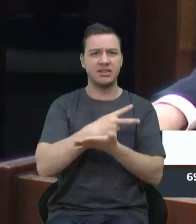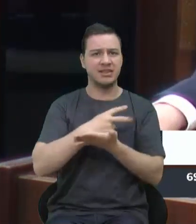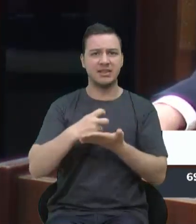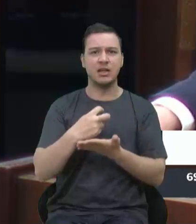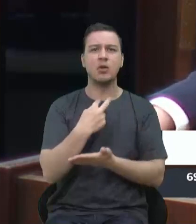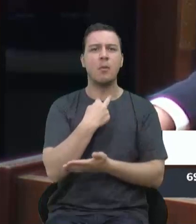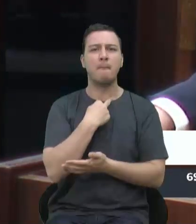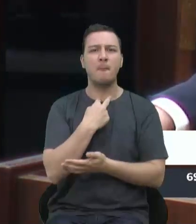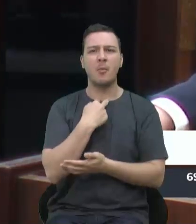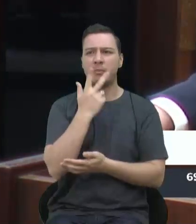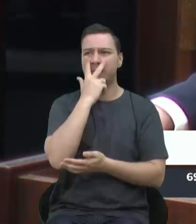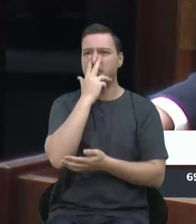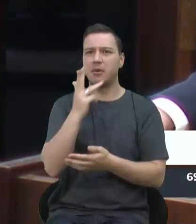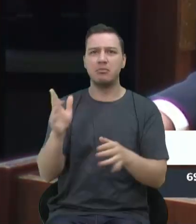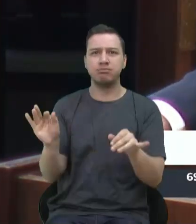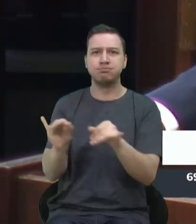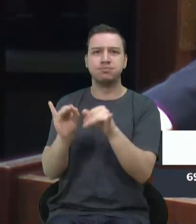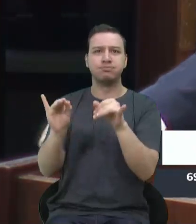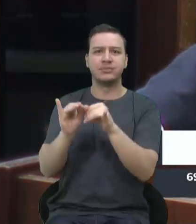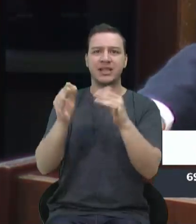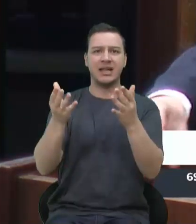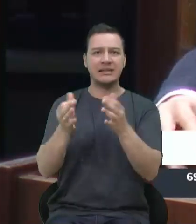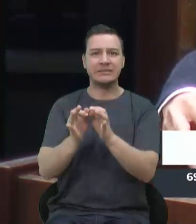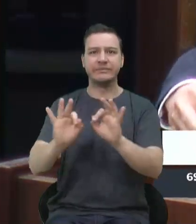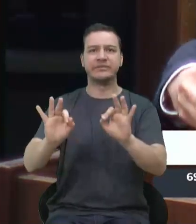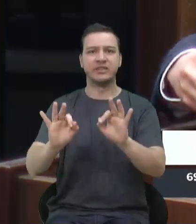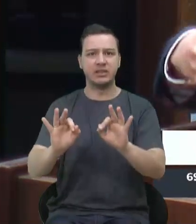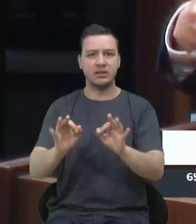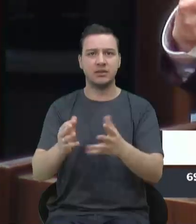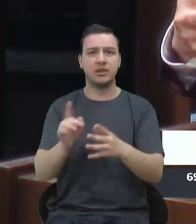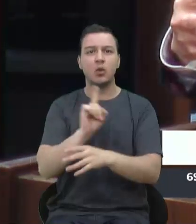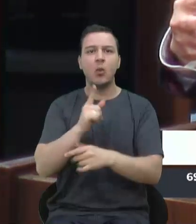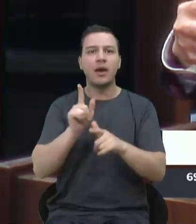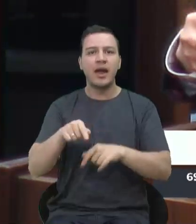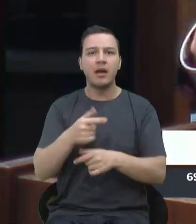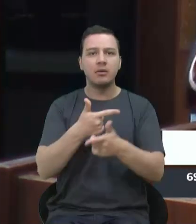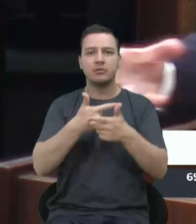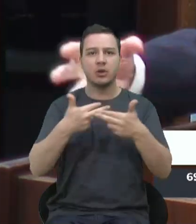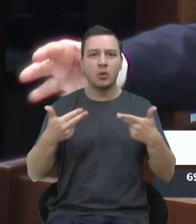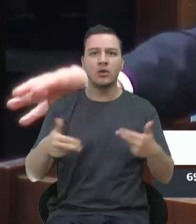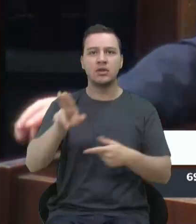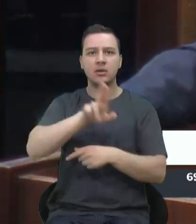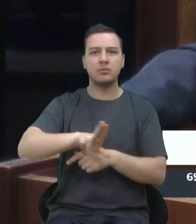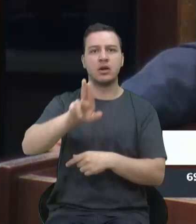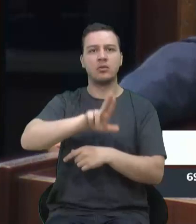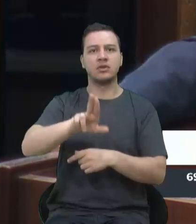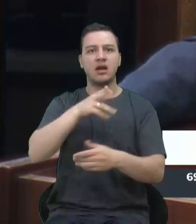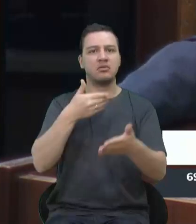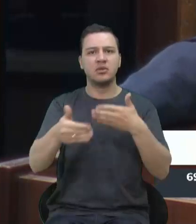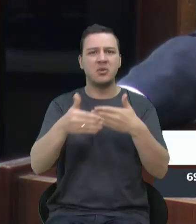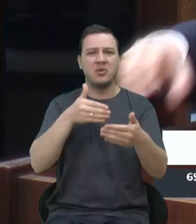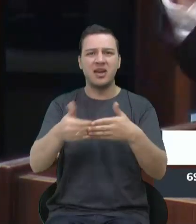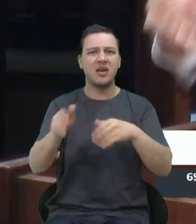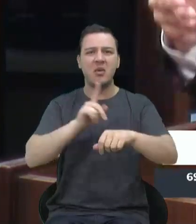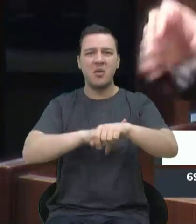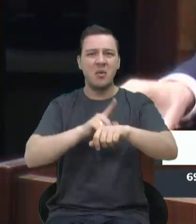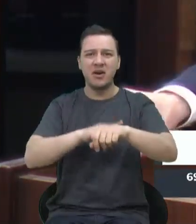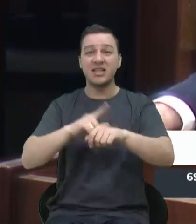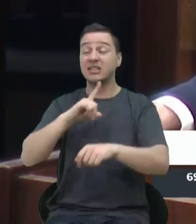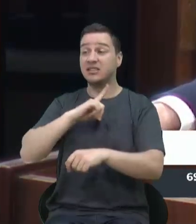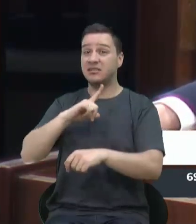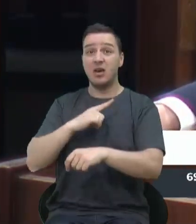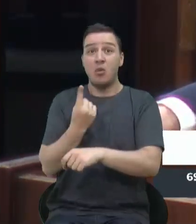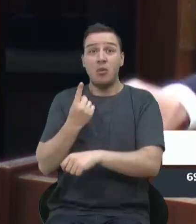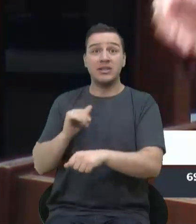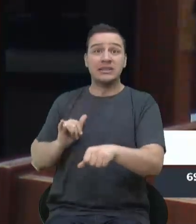ser banalizado. Ele não é algo para ser utilizado em qualquer circunstância em que haja um